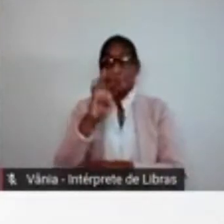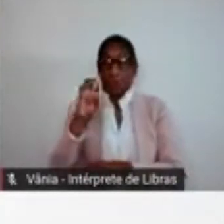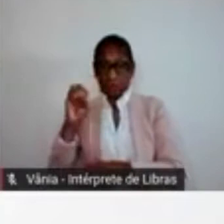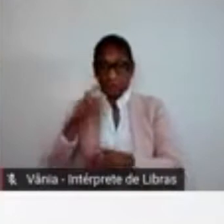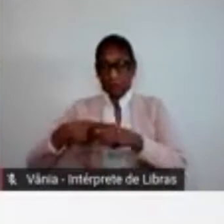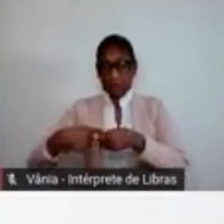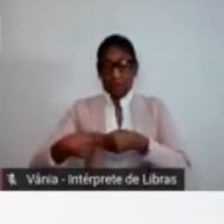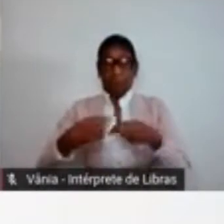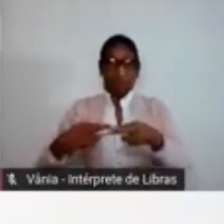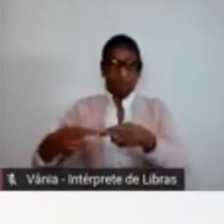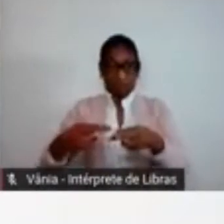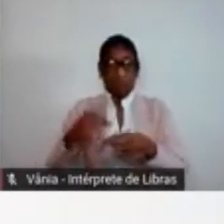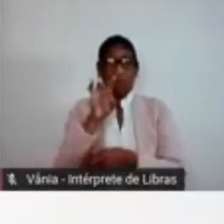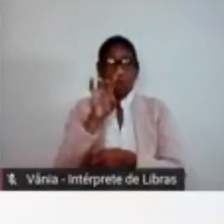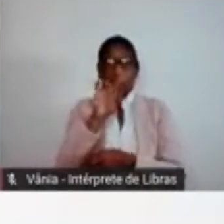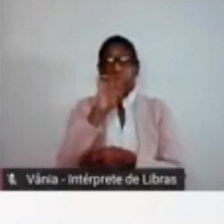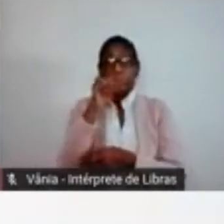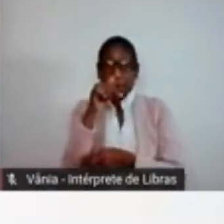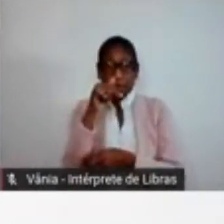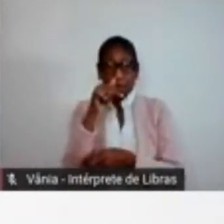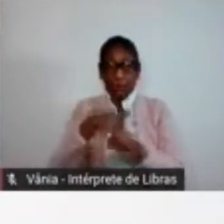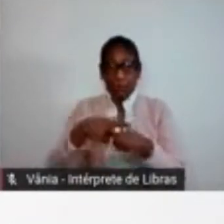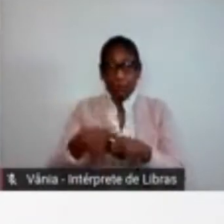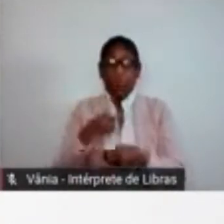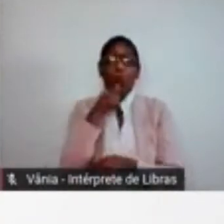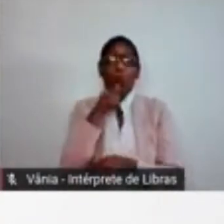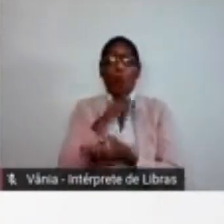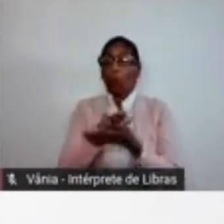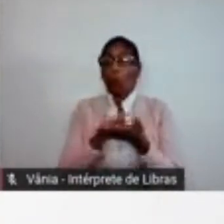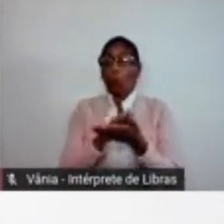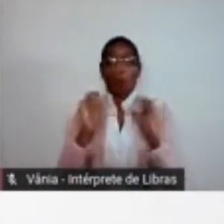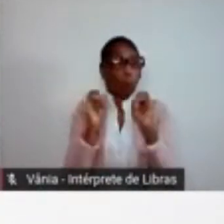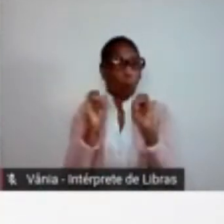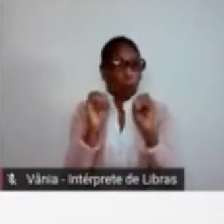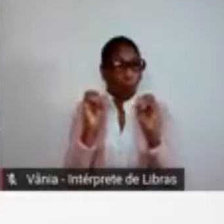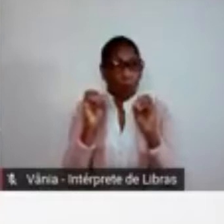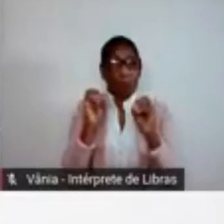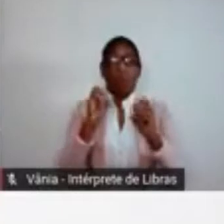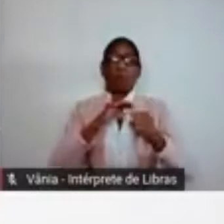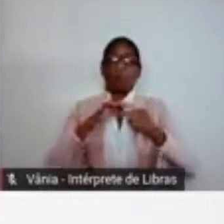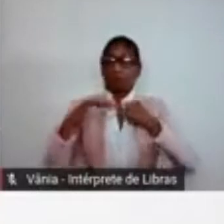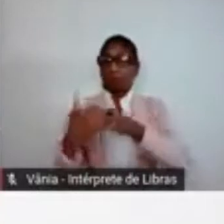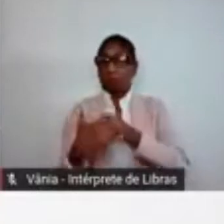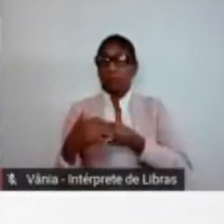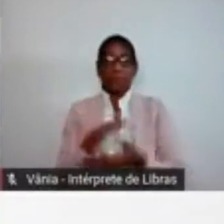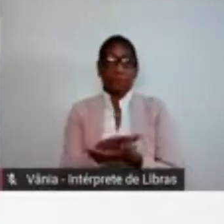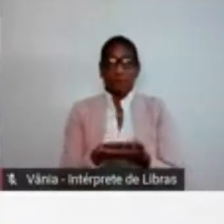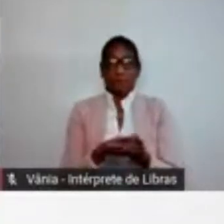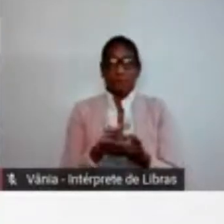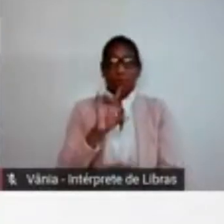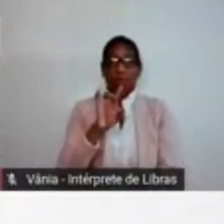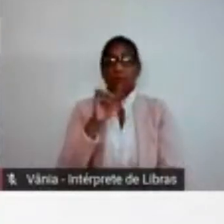portanto, apenas 17 municípios ainda não registraram, até o presente momento, casos de coronavírus aqui no